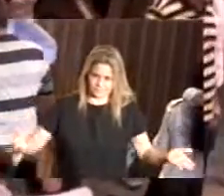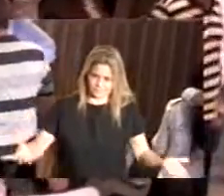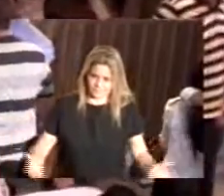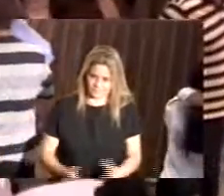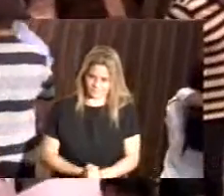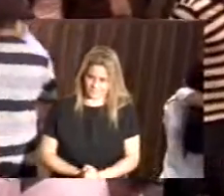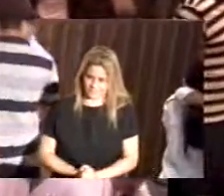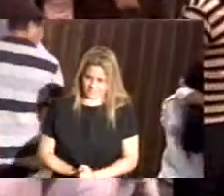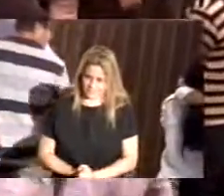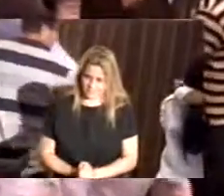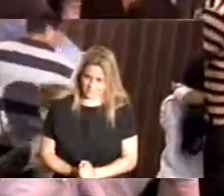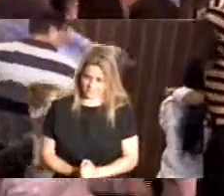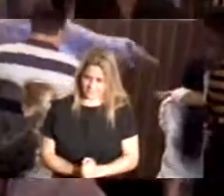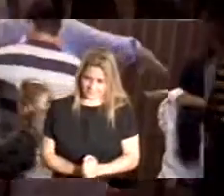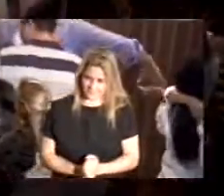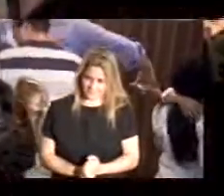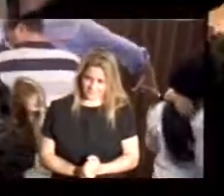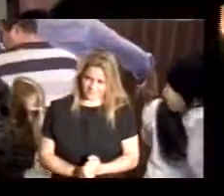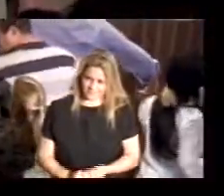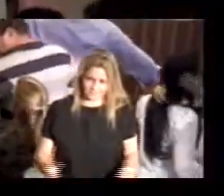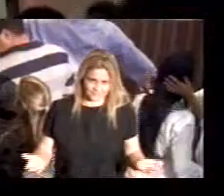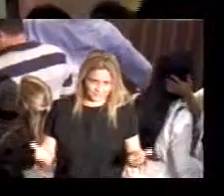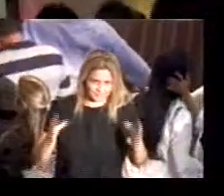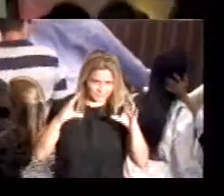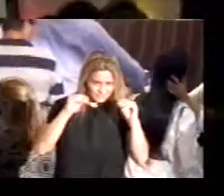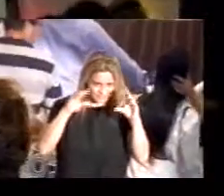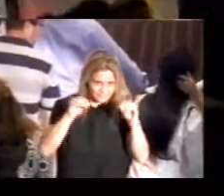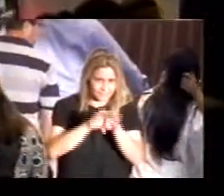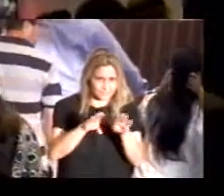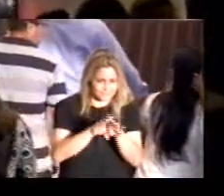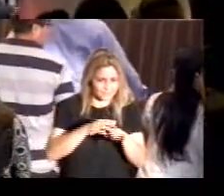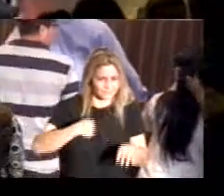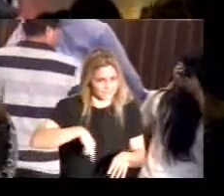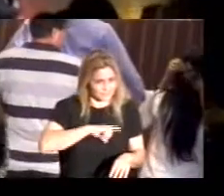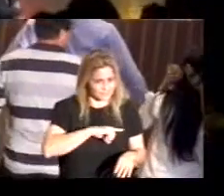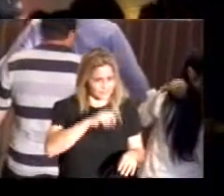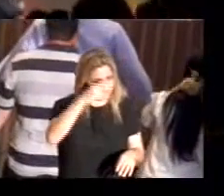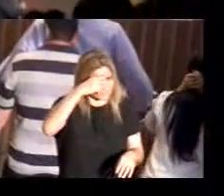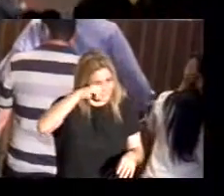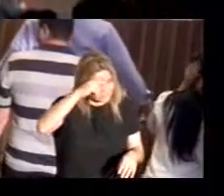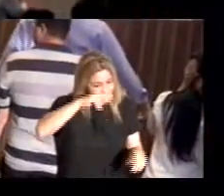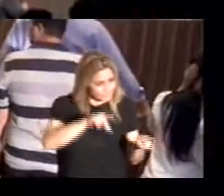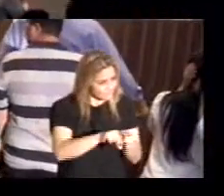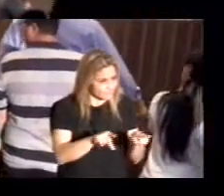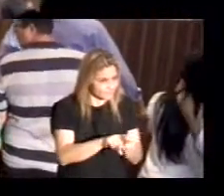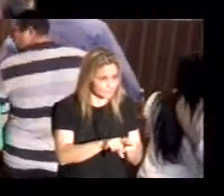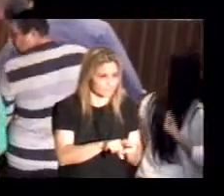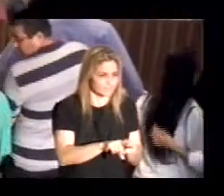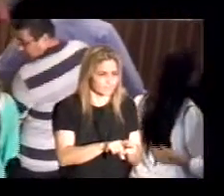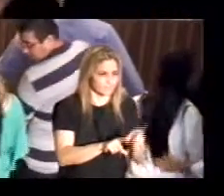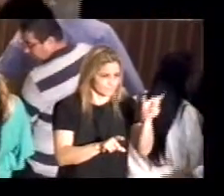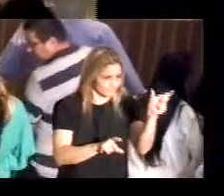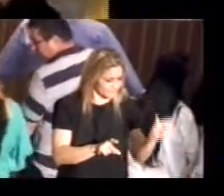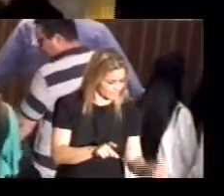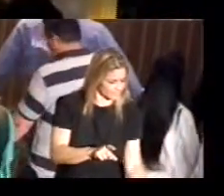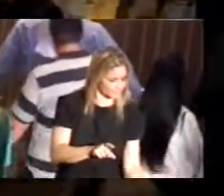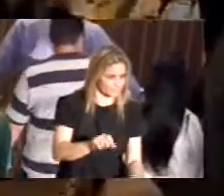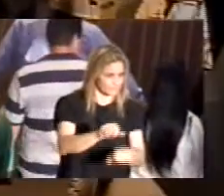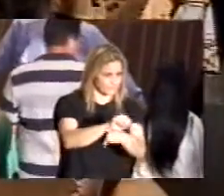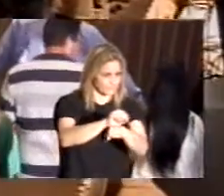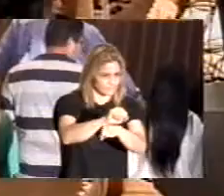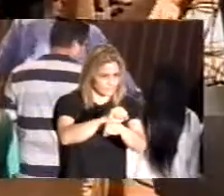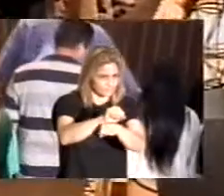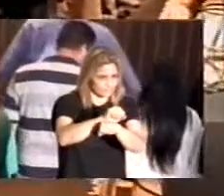para vir hoje à noite. Hoje à noite a gente vai olhar essa mesma história na perspectiva de Abraão.